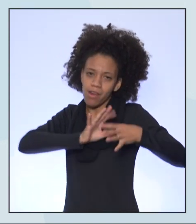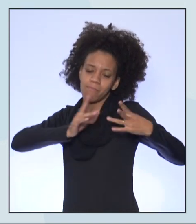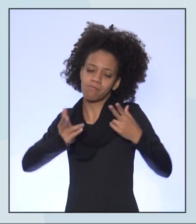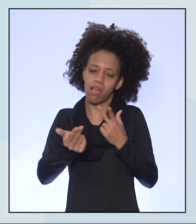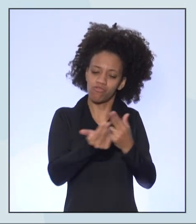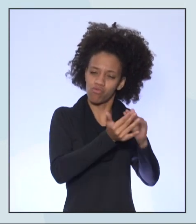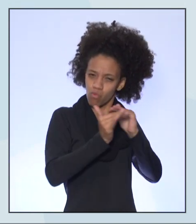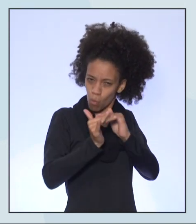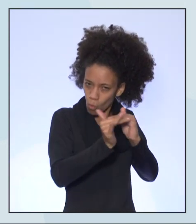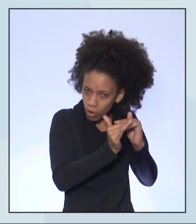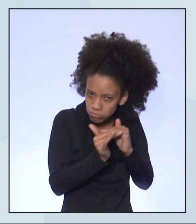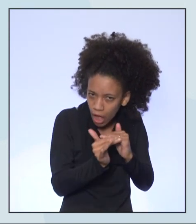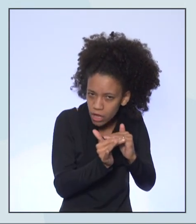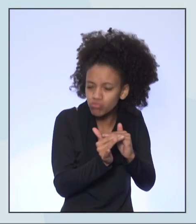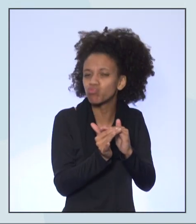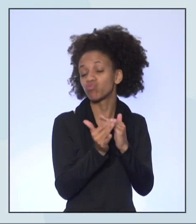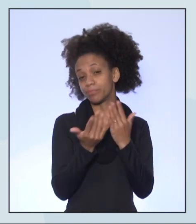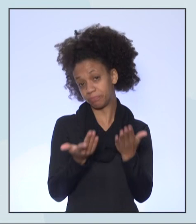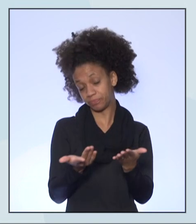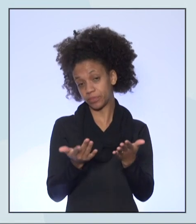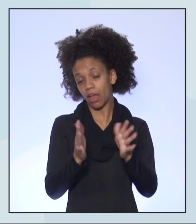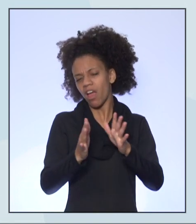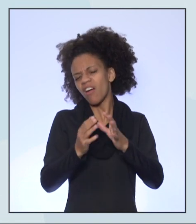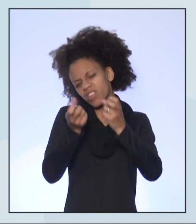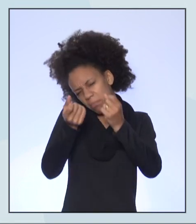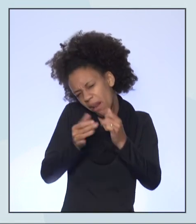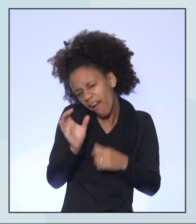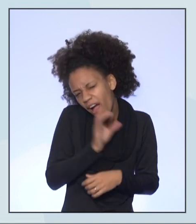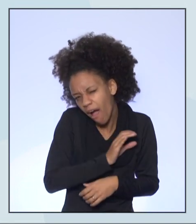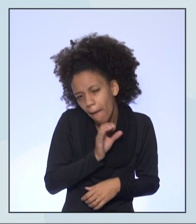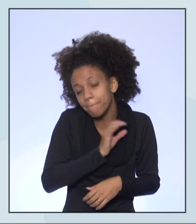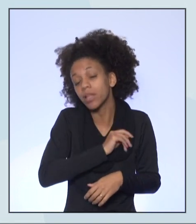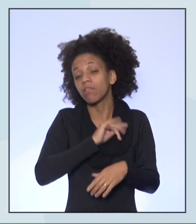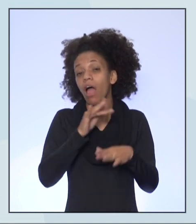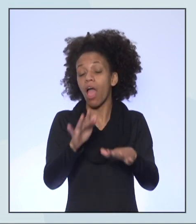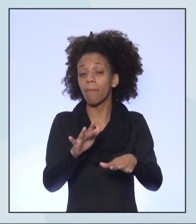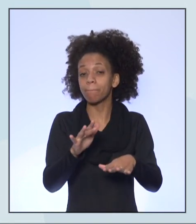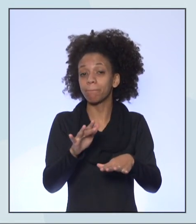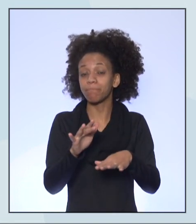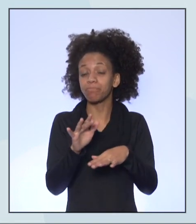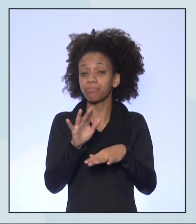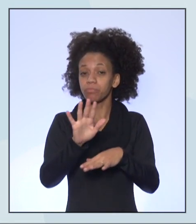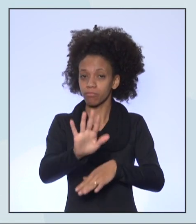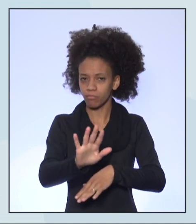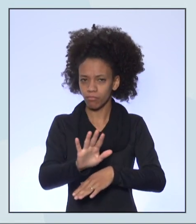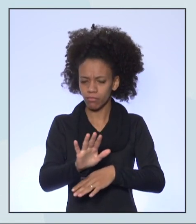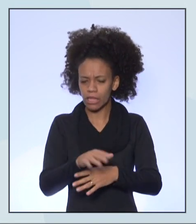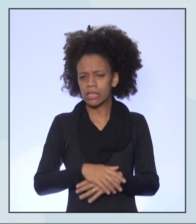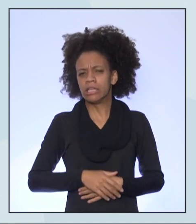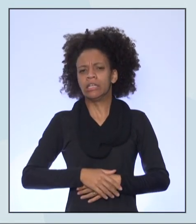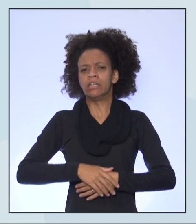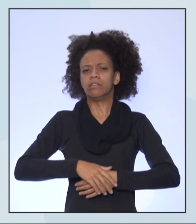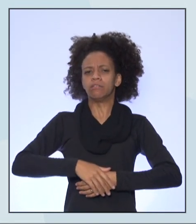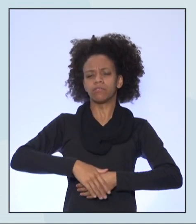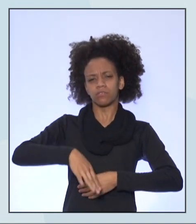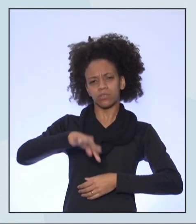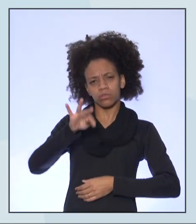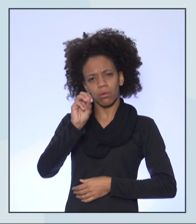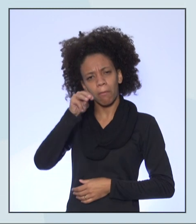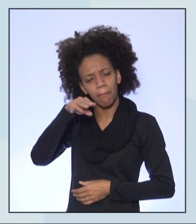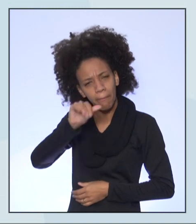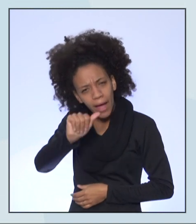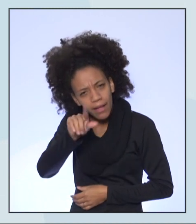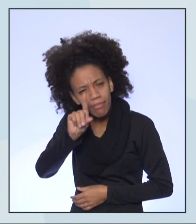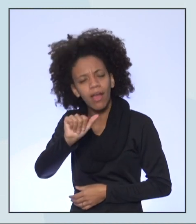aqui em pauta. Eu vou falar rapidamente sobre a tomada da Bastilha. E a tomada da Bastilha ela é marcada como um